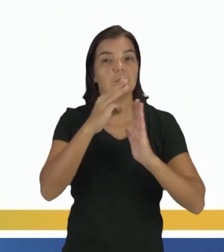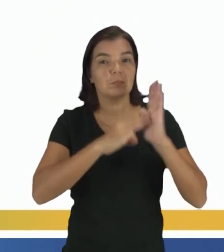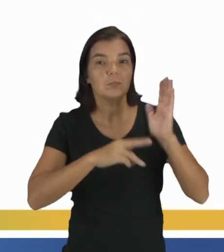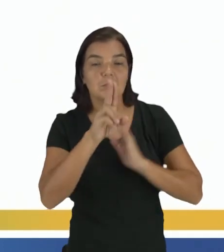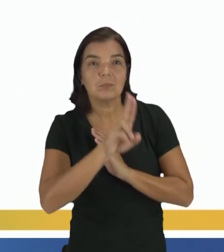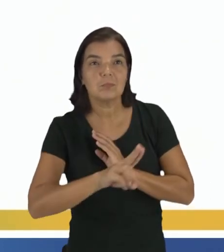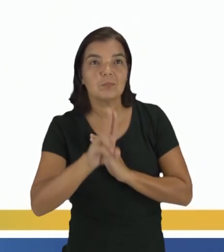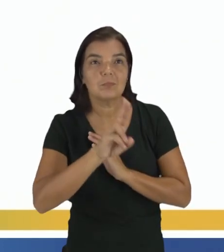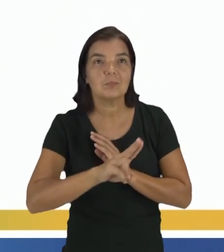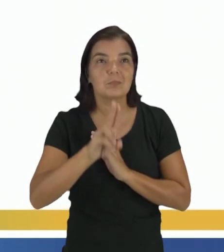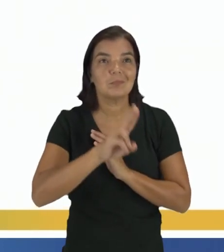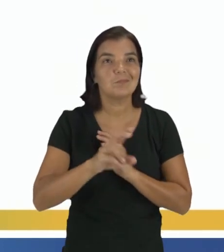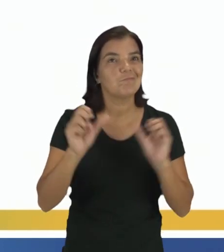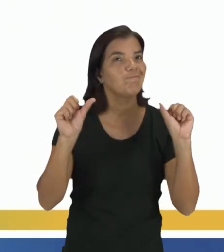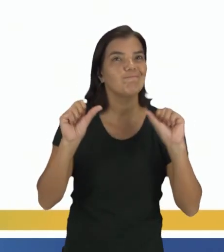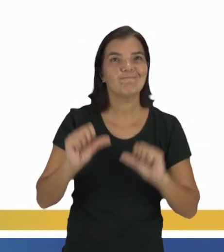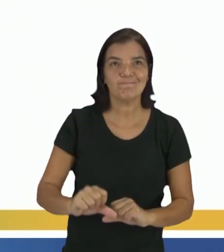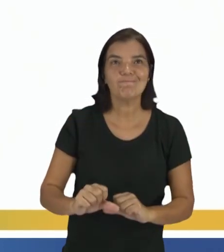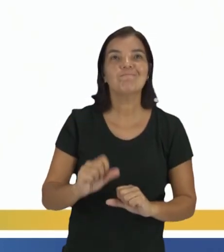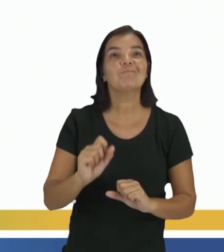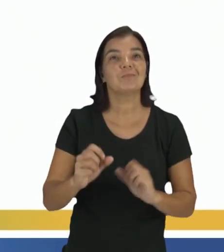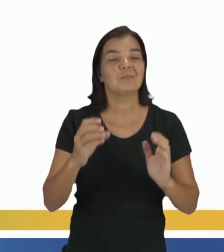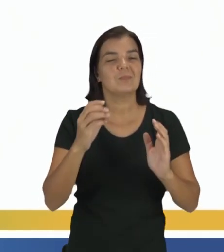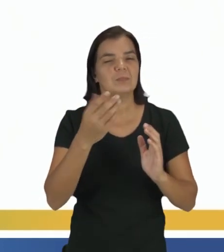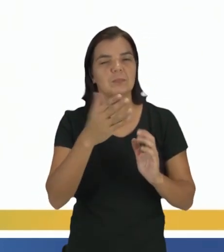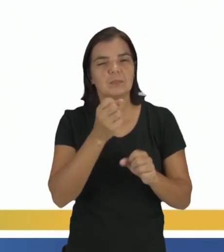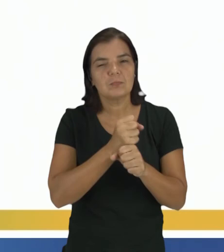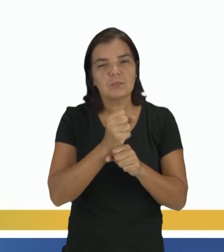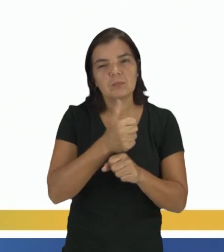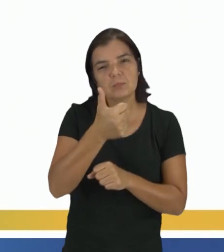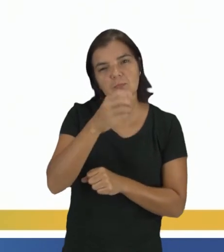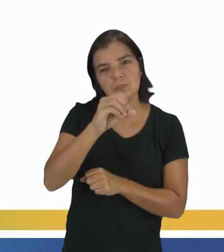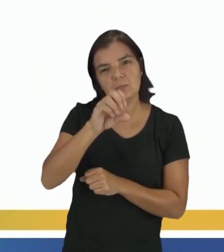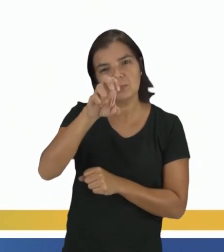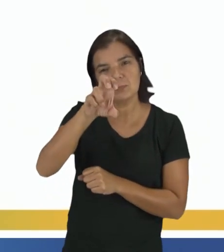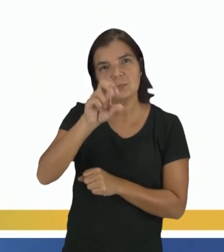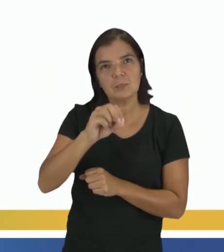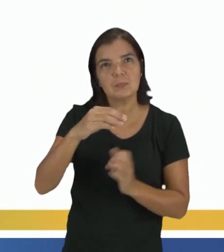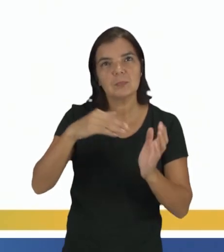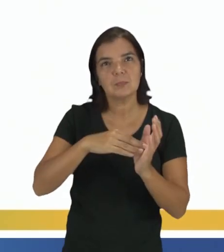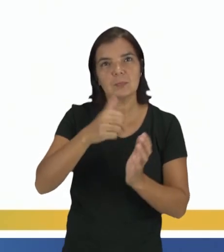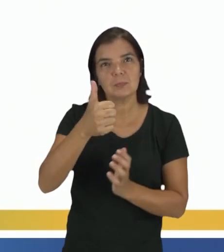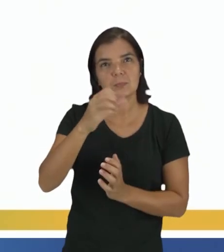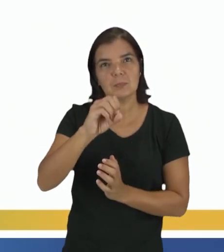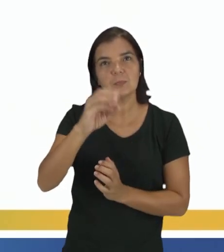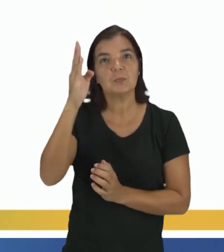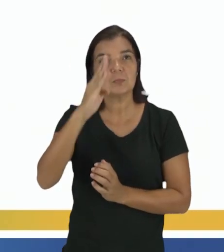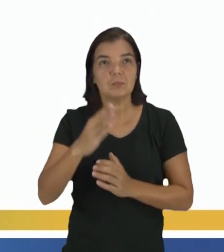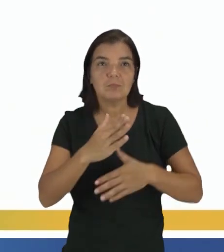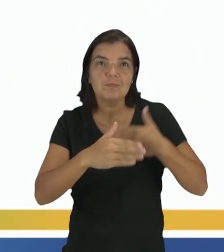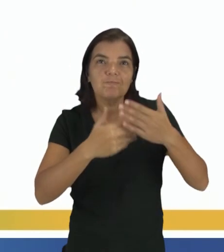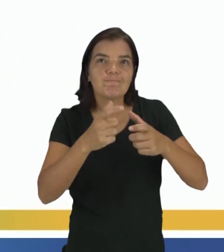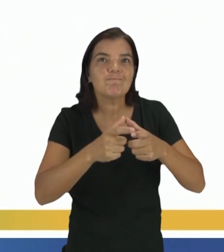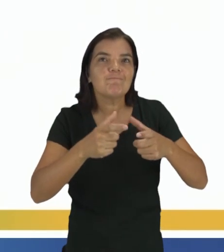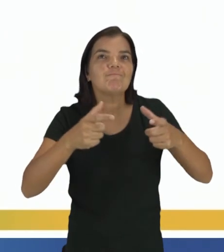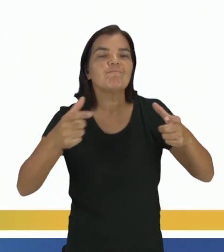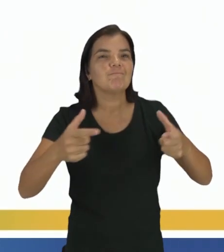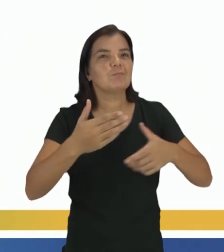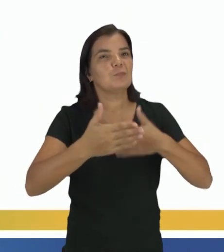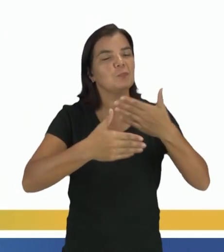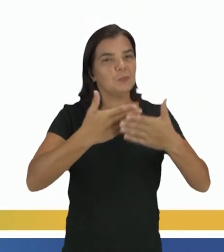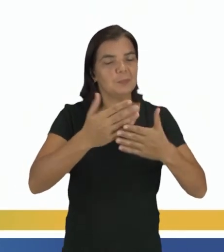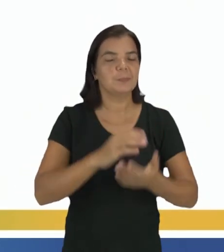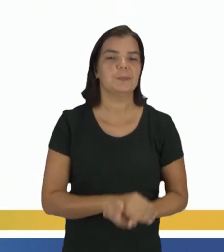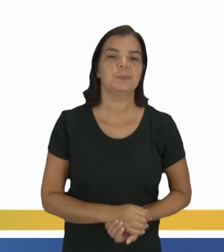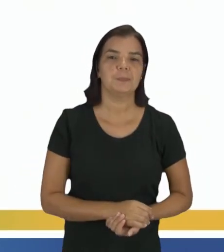metodologias utilizadas, é inegável que entre as décadas de 1950 e 80 o Brasil passou por uma forma intensa por